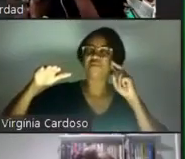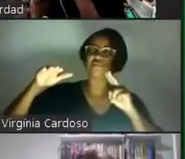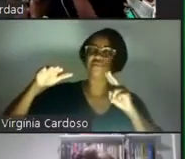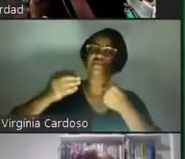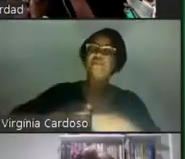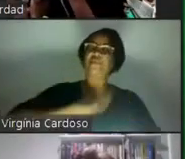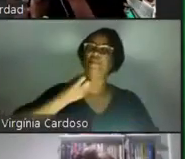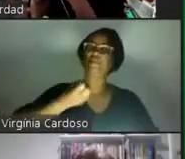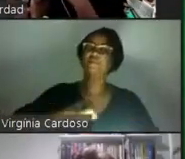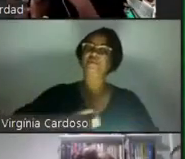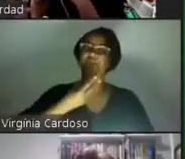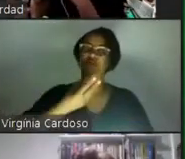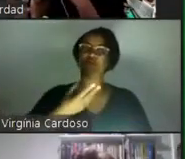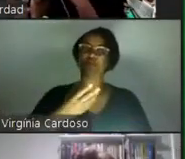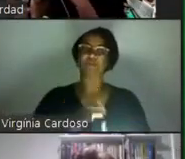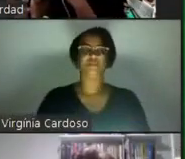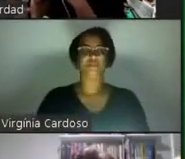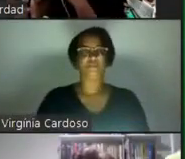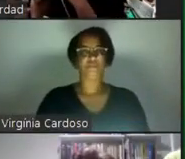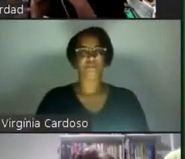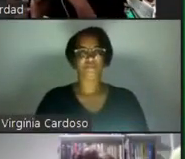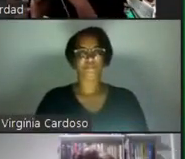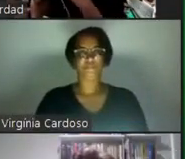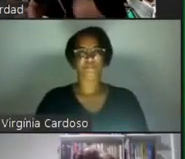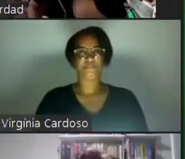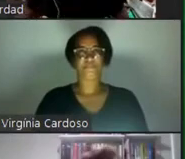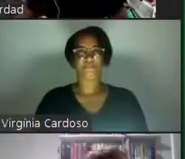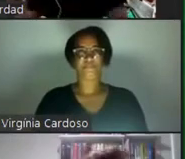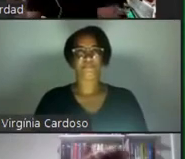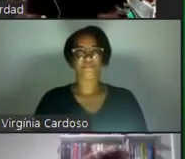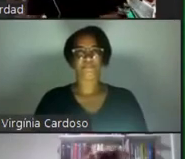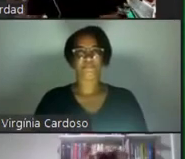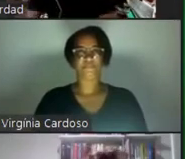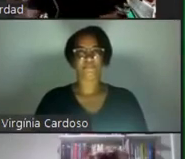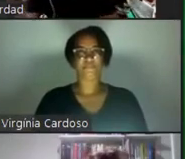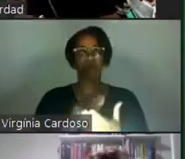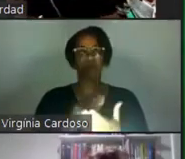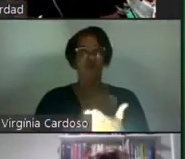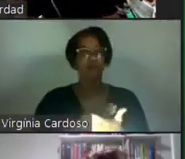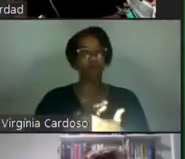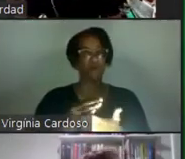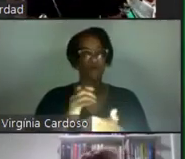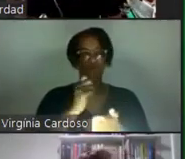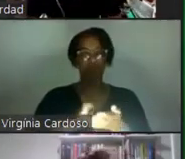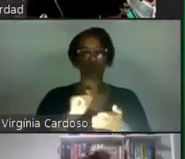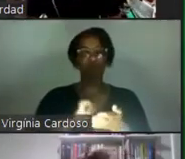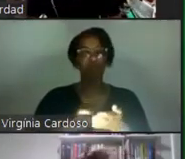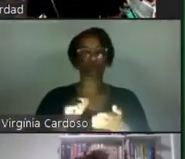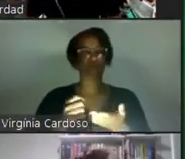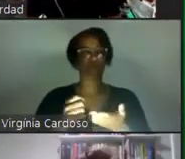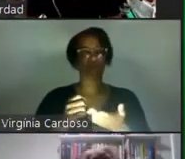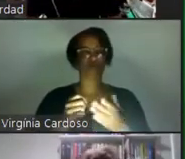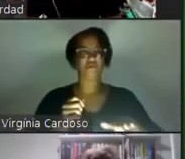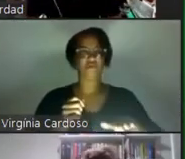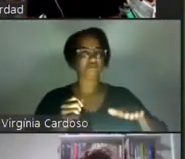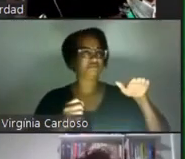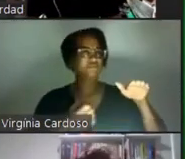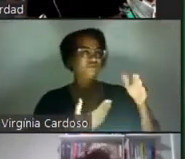cresci ouvindo poesia, e comecei a escrever poesia cedo, mas